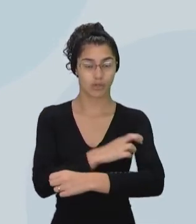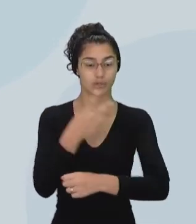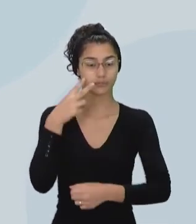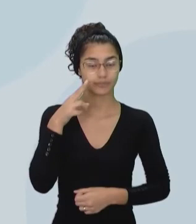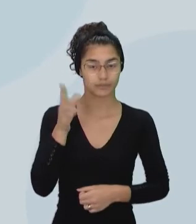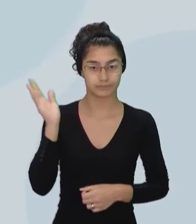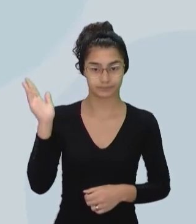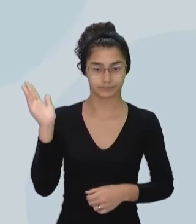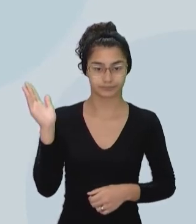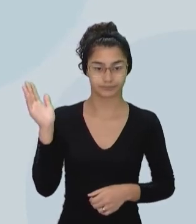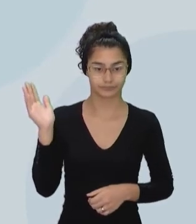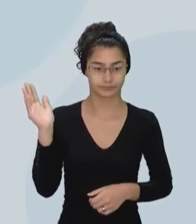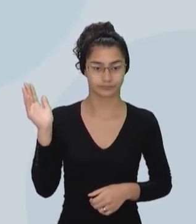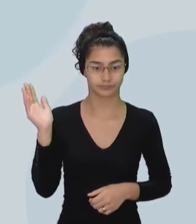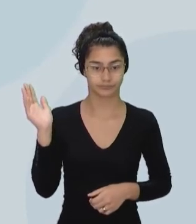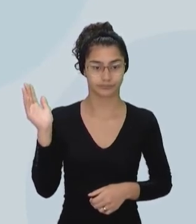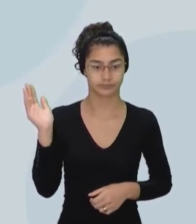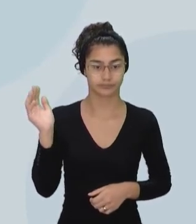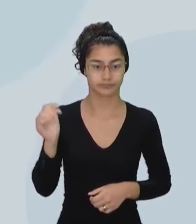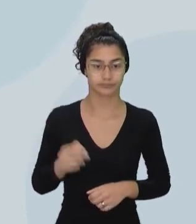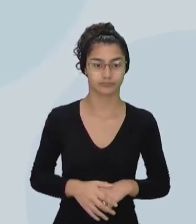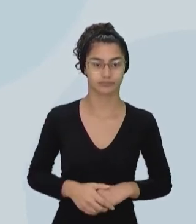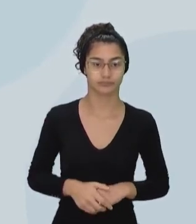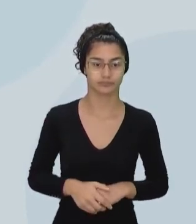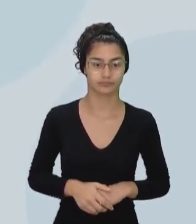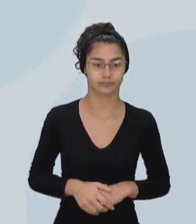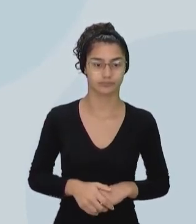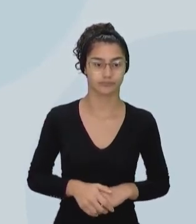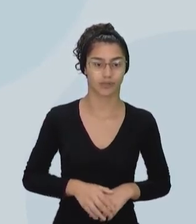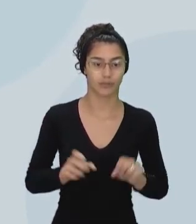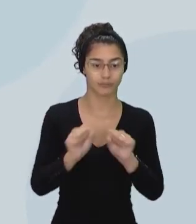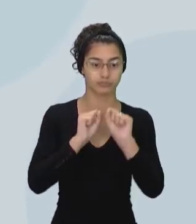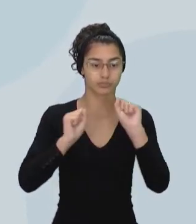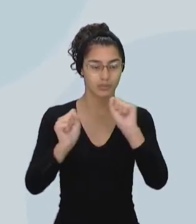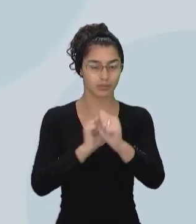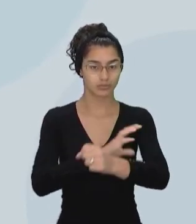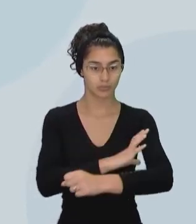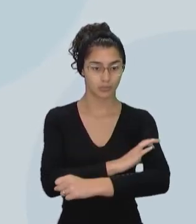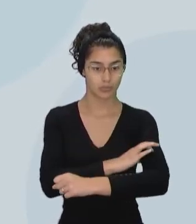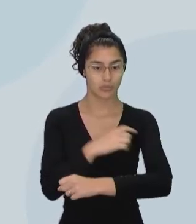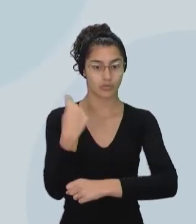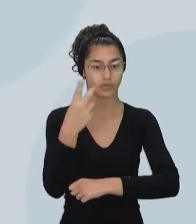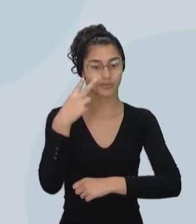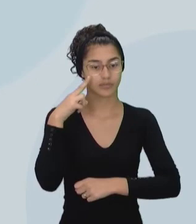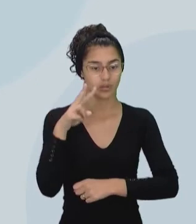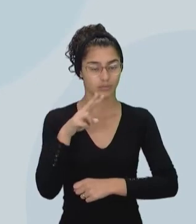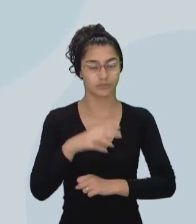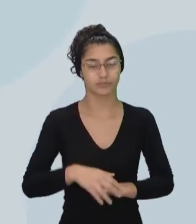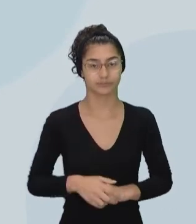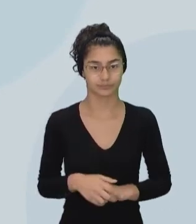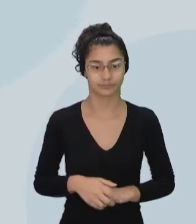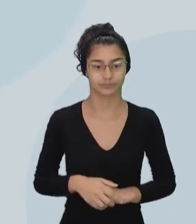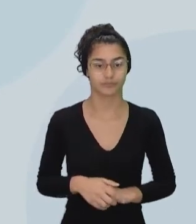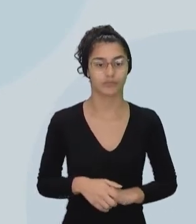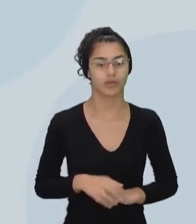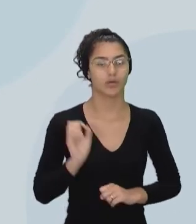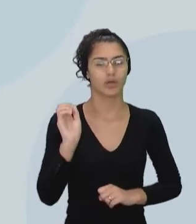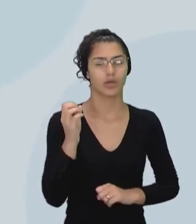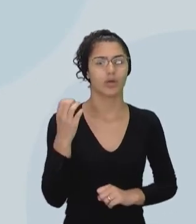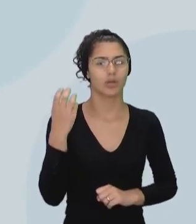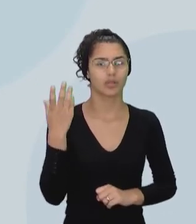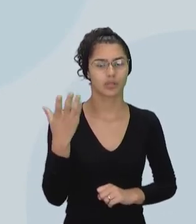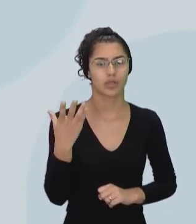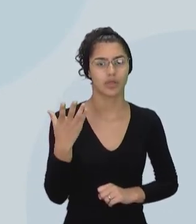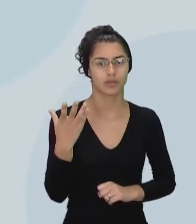vendo aqui, olha, né, para vocês, olha, esse é o sistema muscular, então a gente está vendo os músculos. E o que acontece